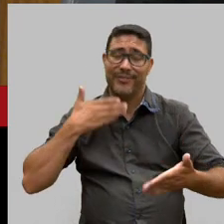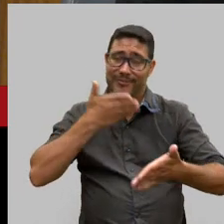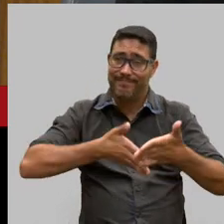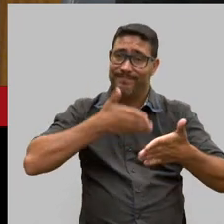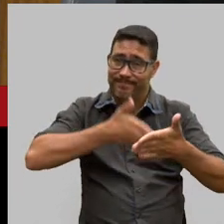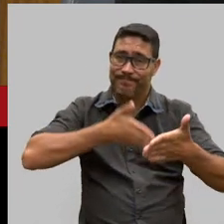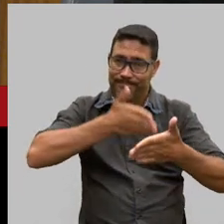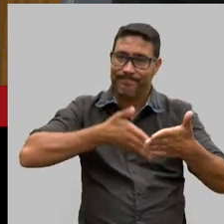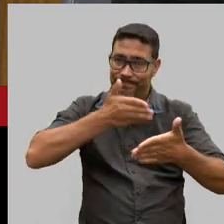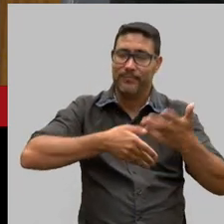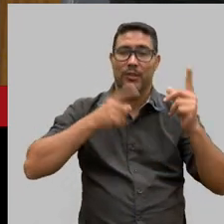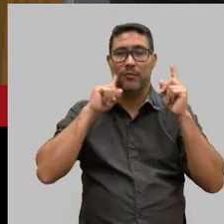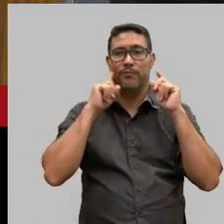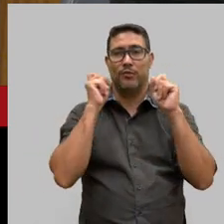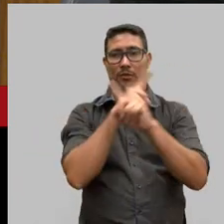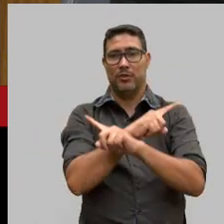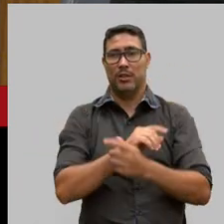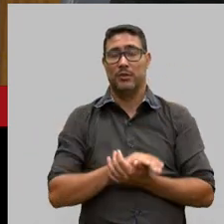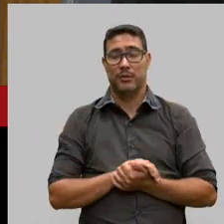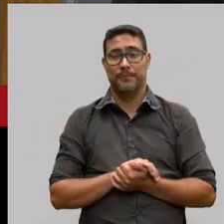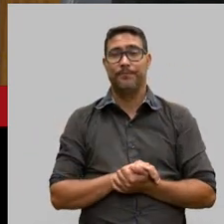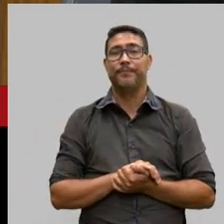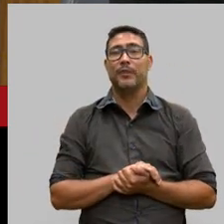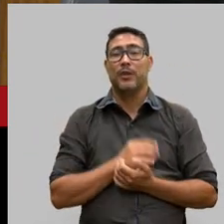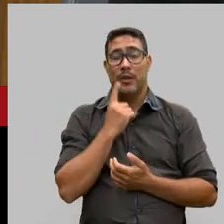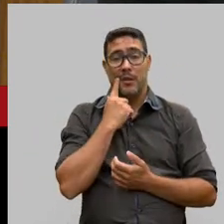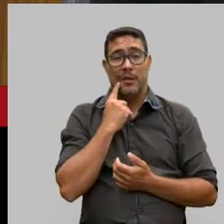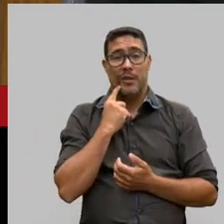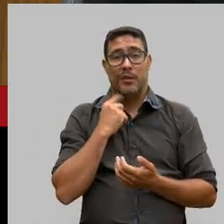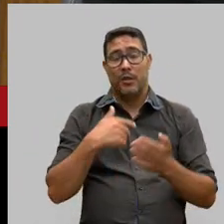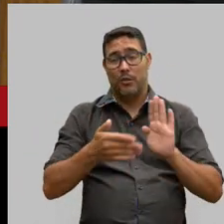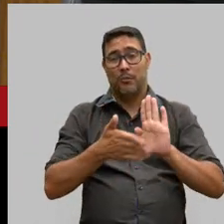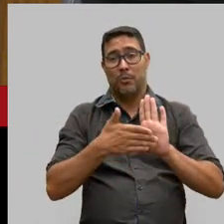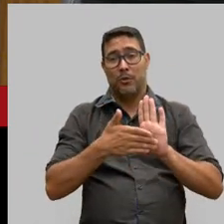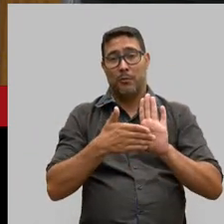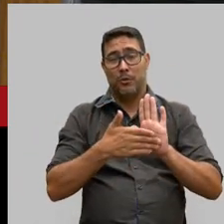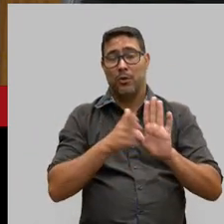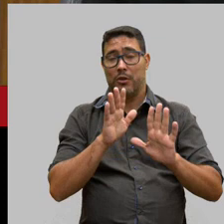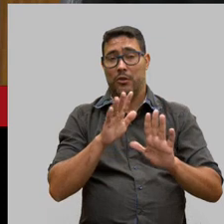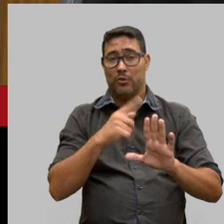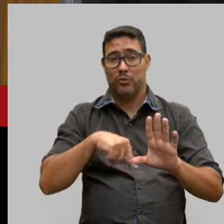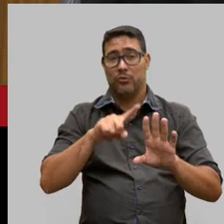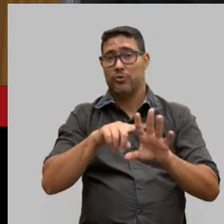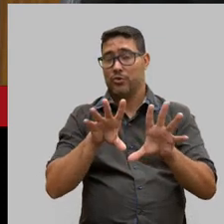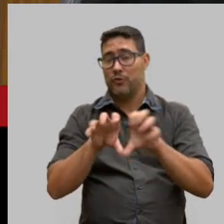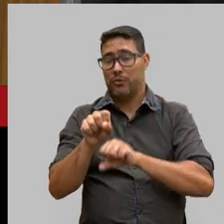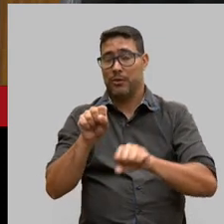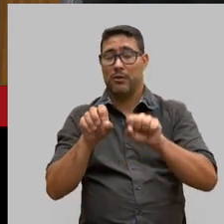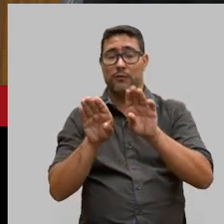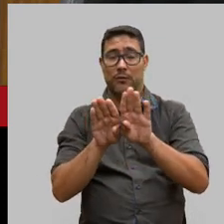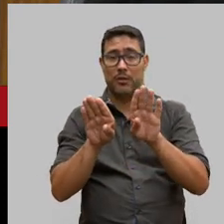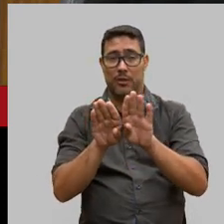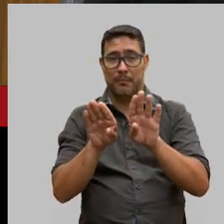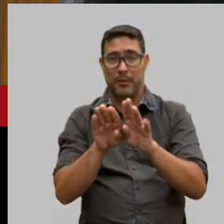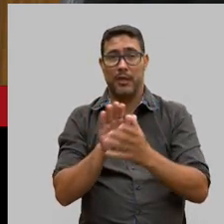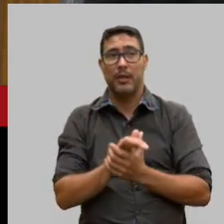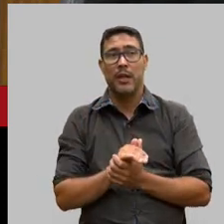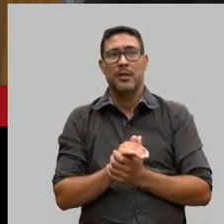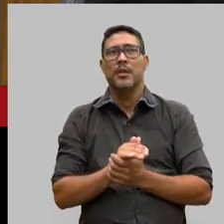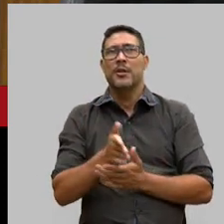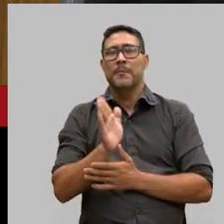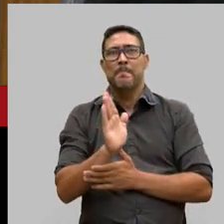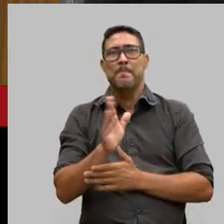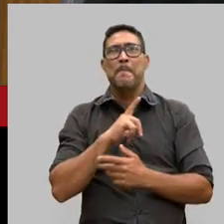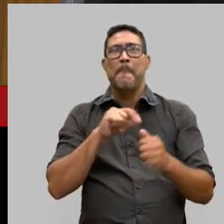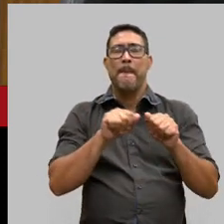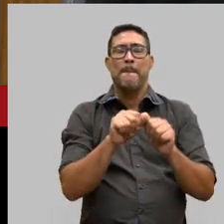né Eh O Nosso propósito dentro desse Nosso propósito de informação também nós já realizamos dois